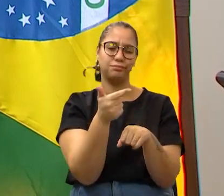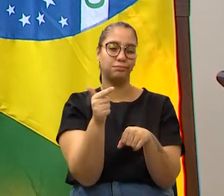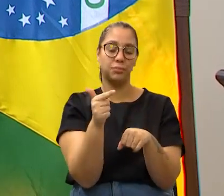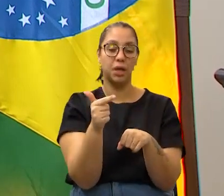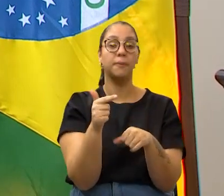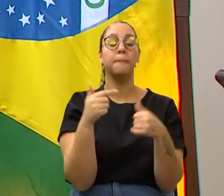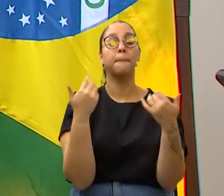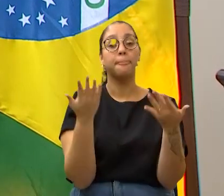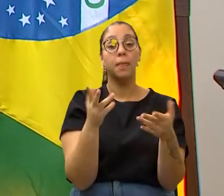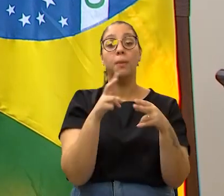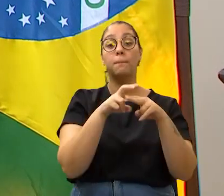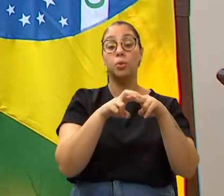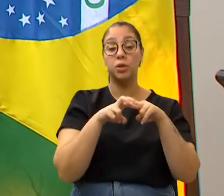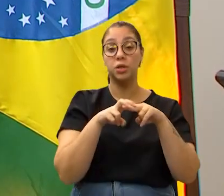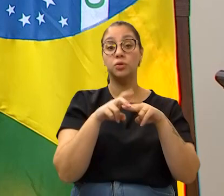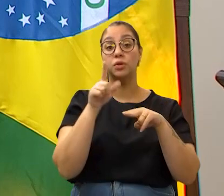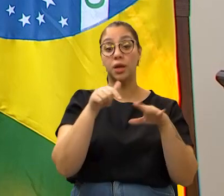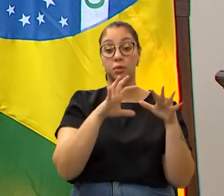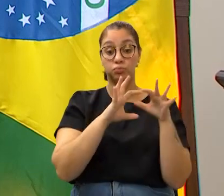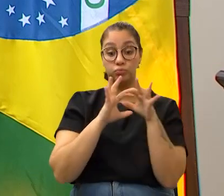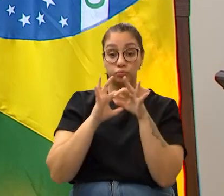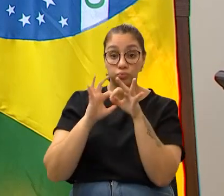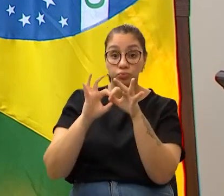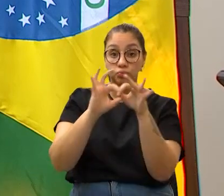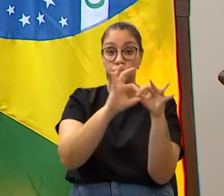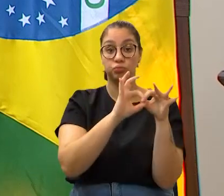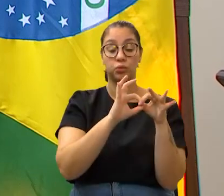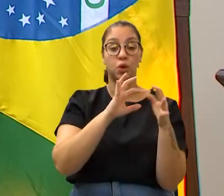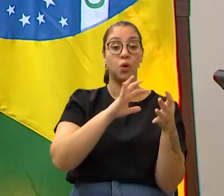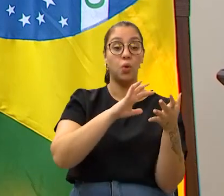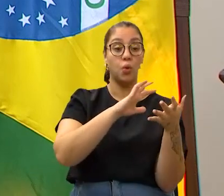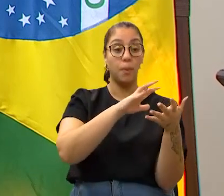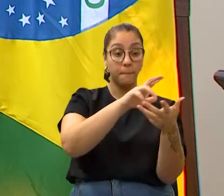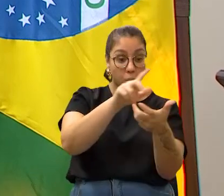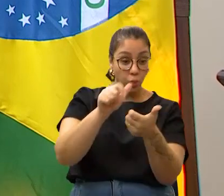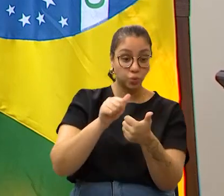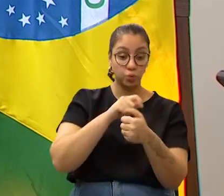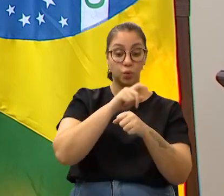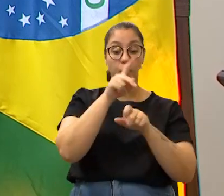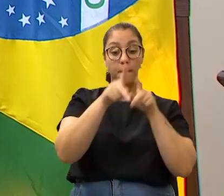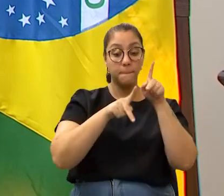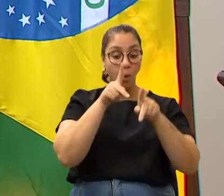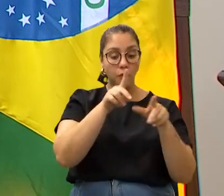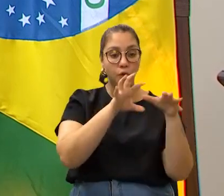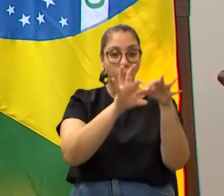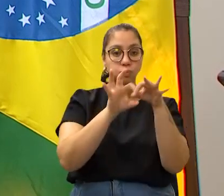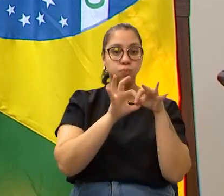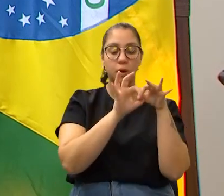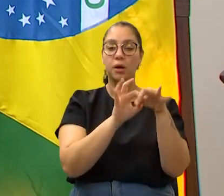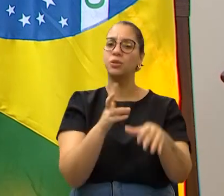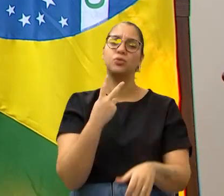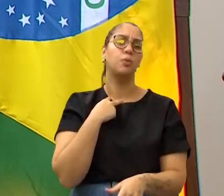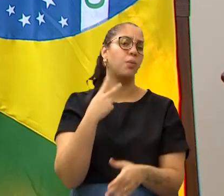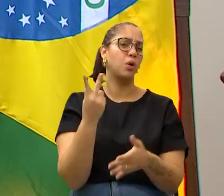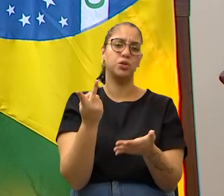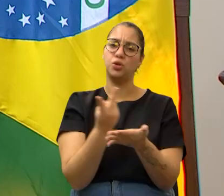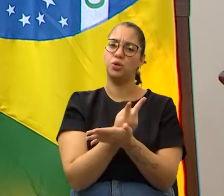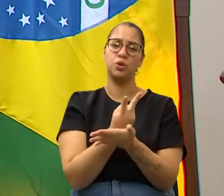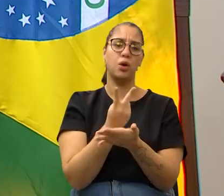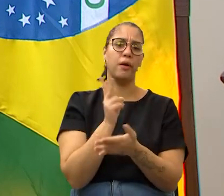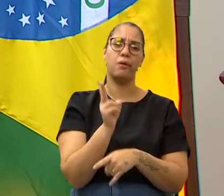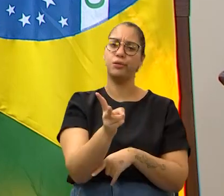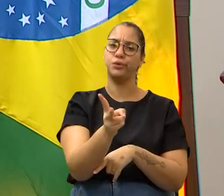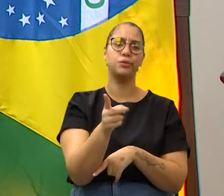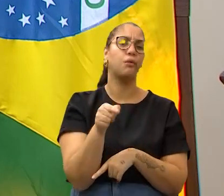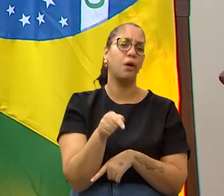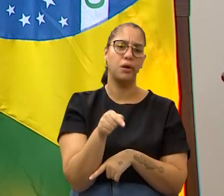Então, até por conta dessa união global que existe entre os povos, não pode continuar havendo nenhum tipo